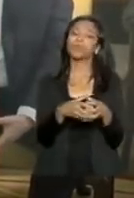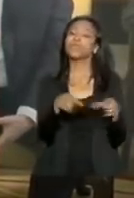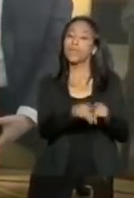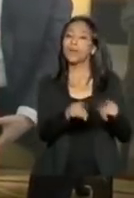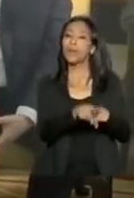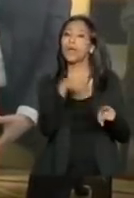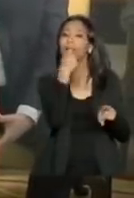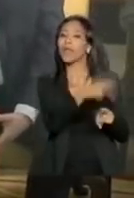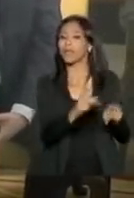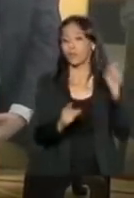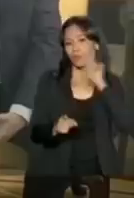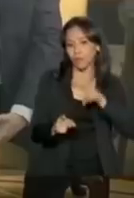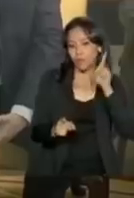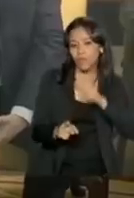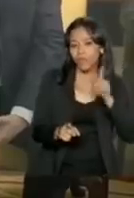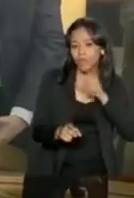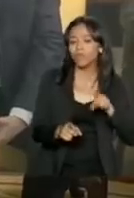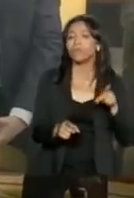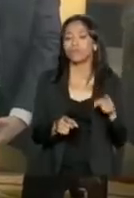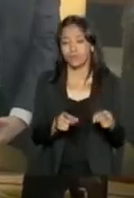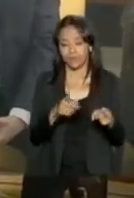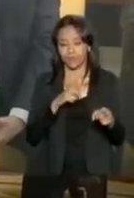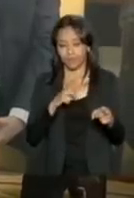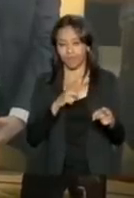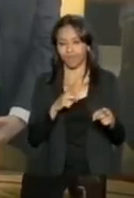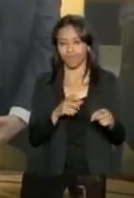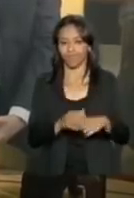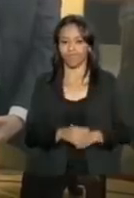Estados Unidos para o senhor com o número deste ano.